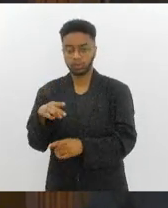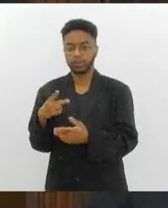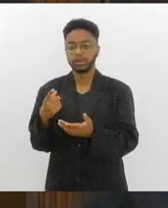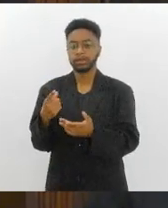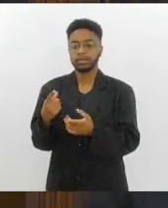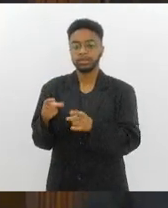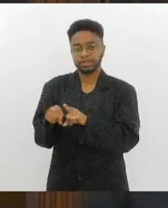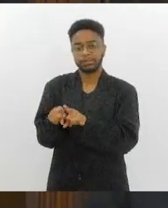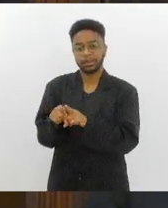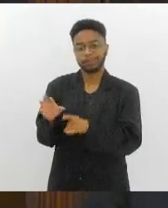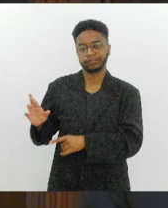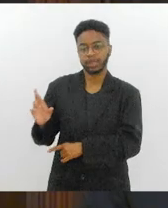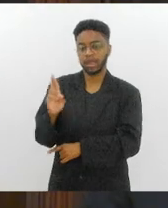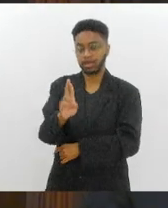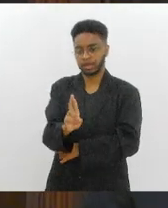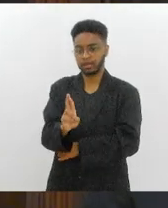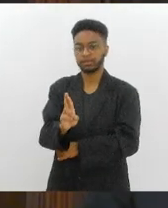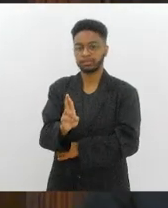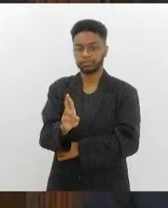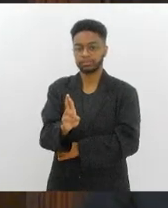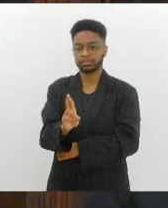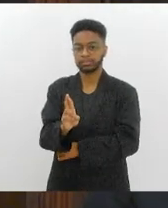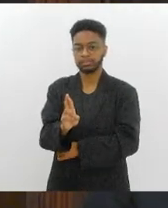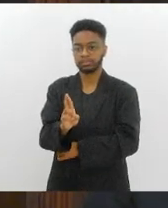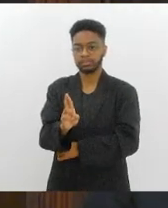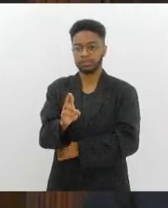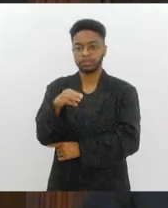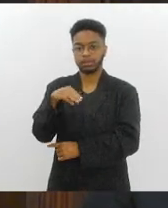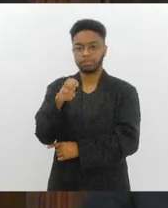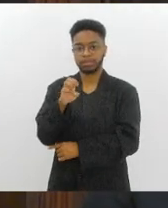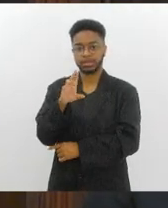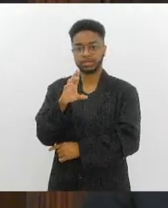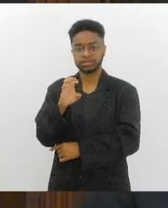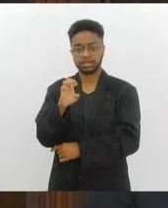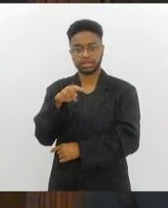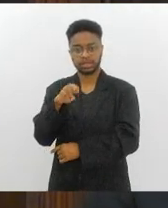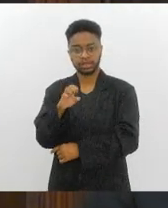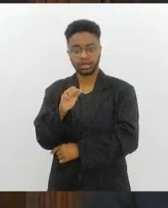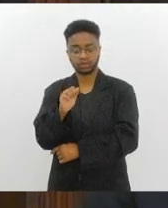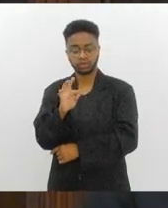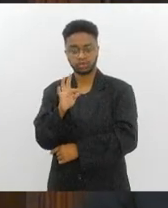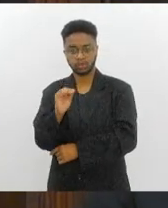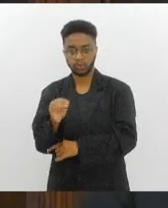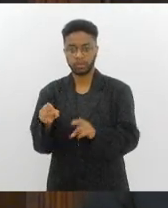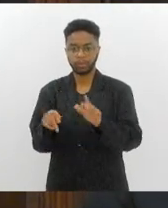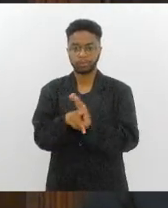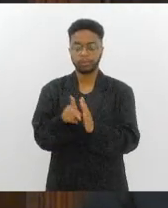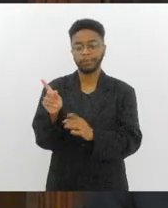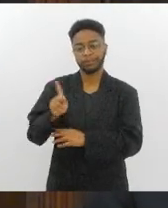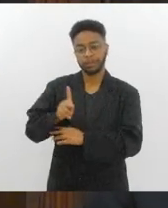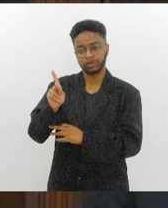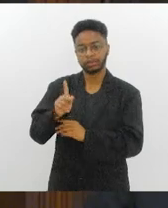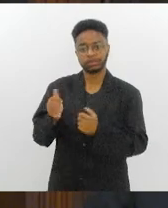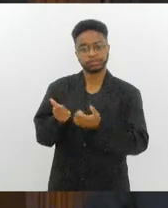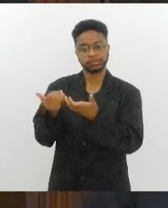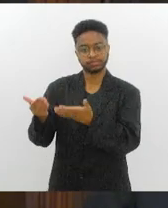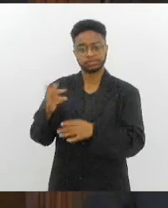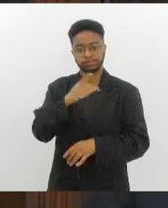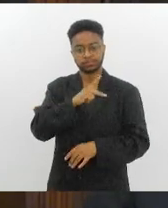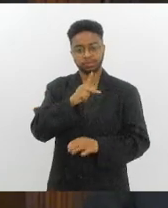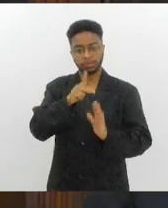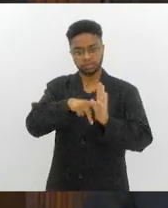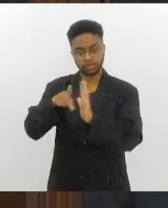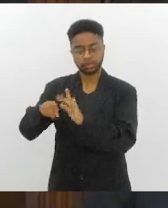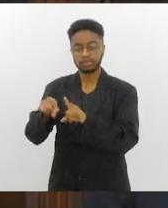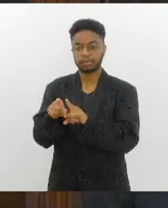né, representante do mecenato que a Petrobras, né, garante aos projetos culturais, eles são nossos amigos, eles